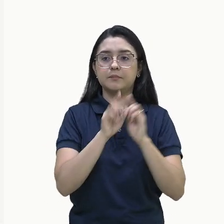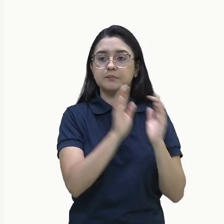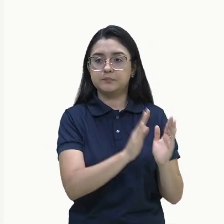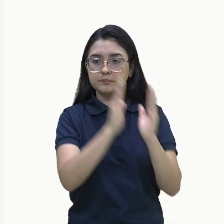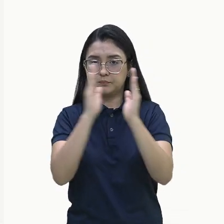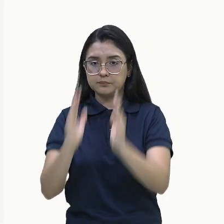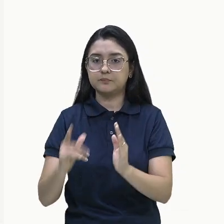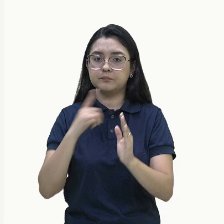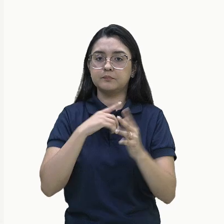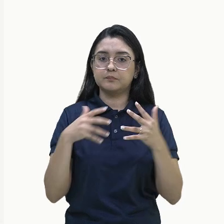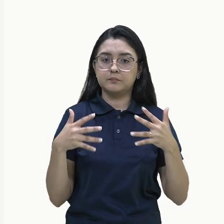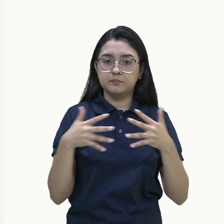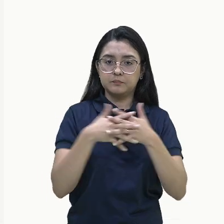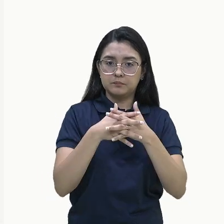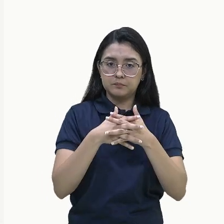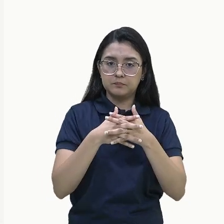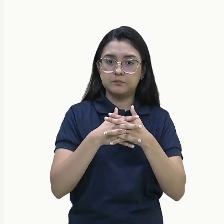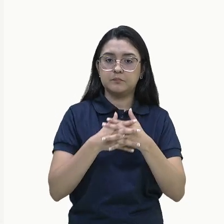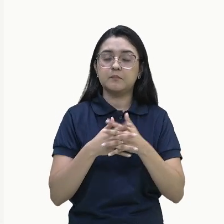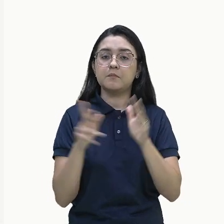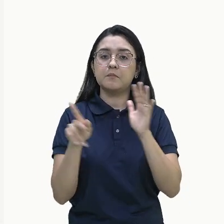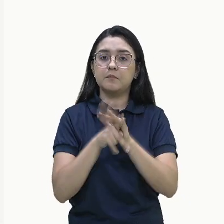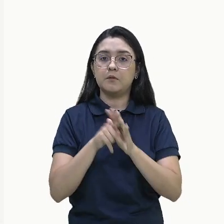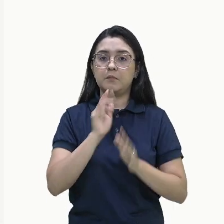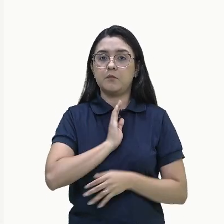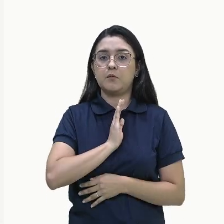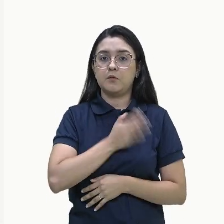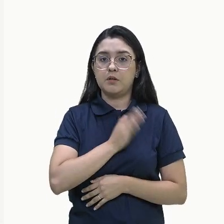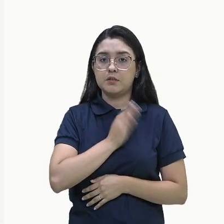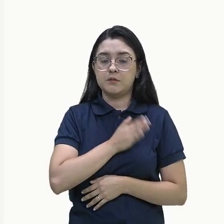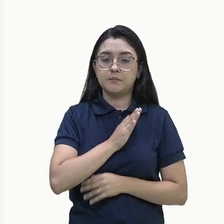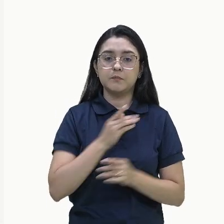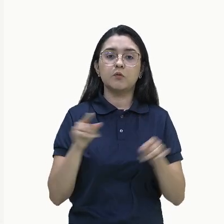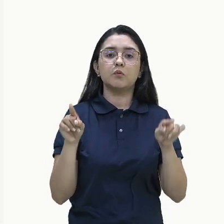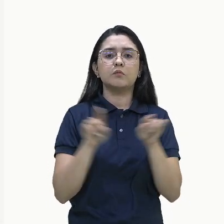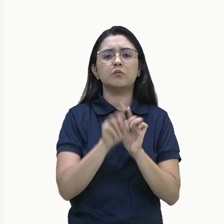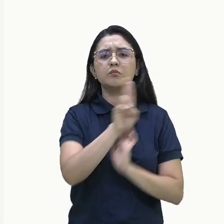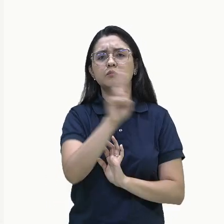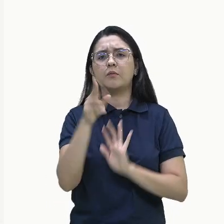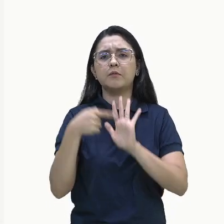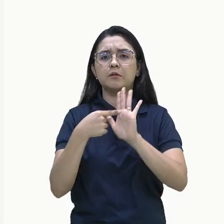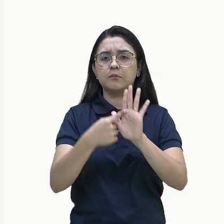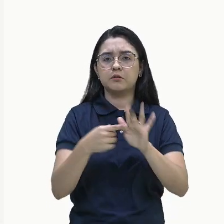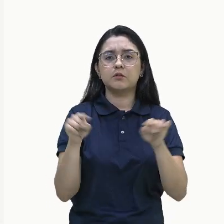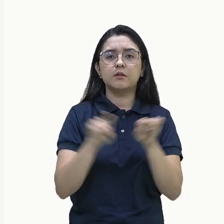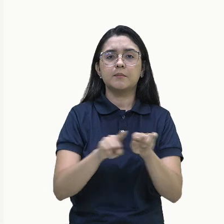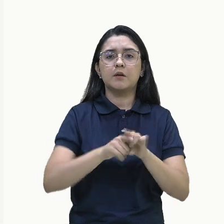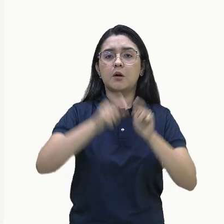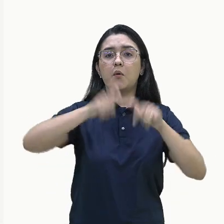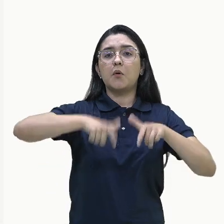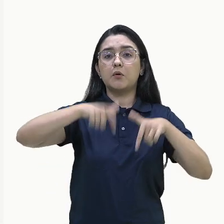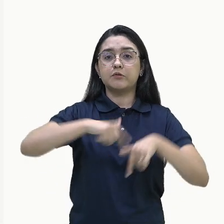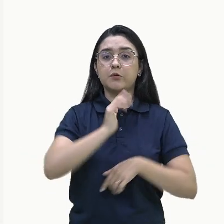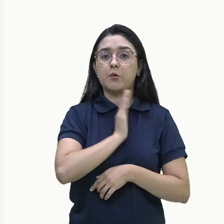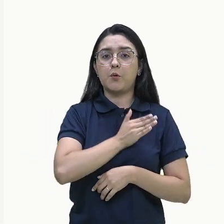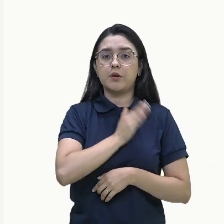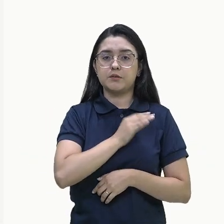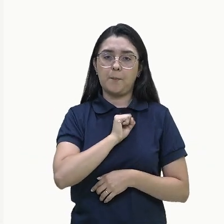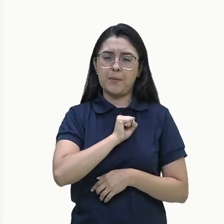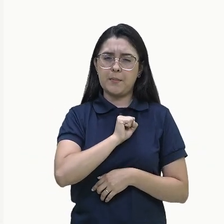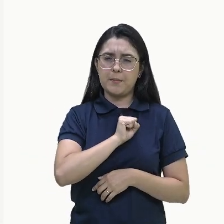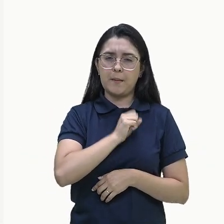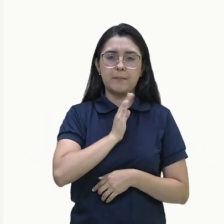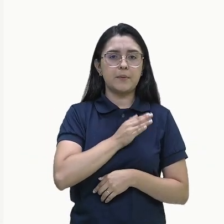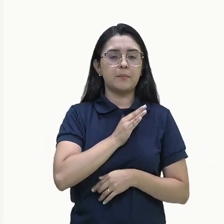tecido muscular estriado cardíaco. E o próprio nome diz, olha, ele está localizado no coração.